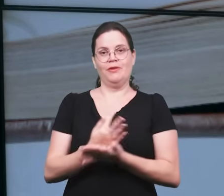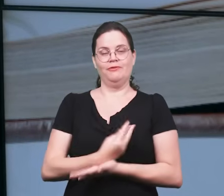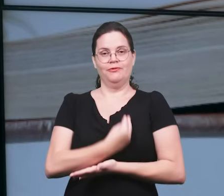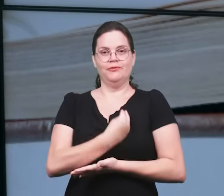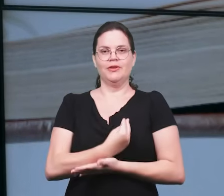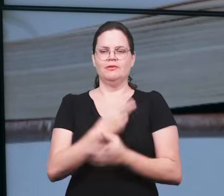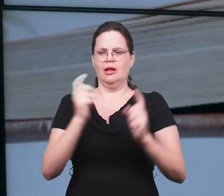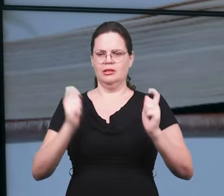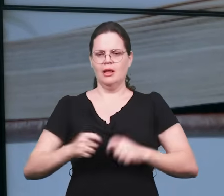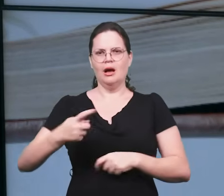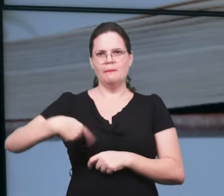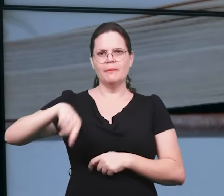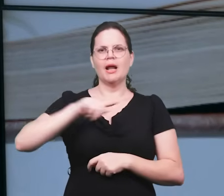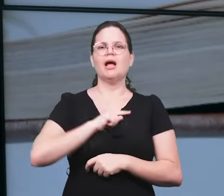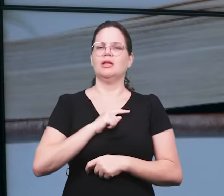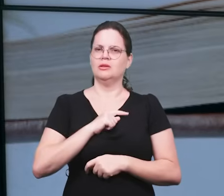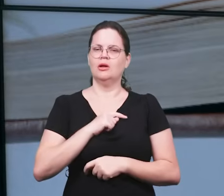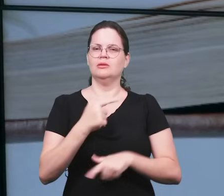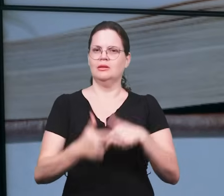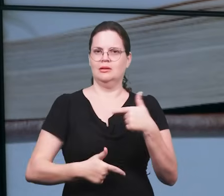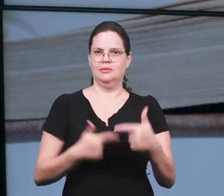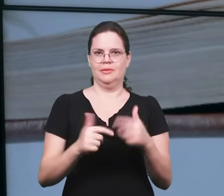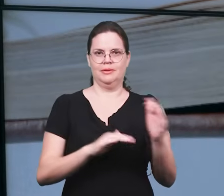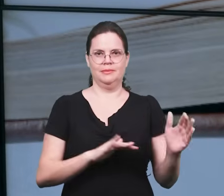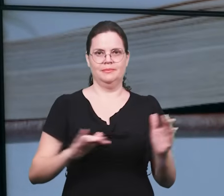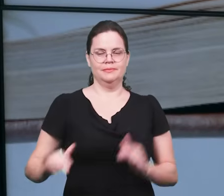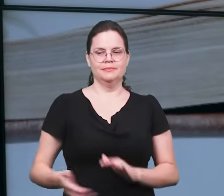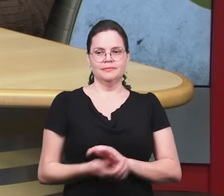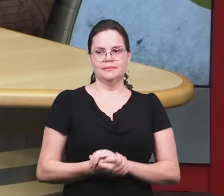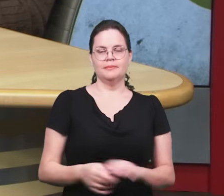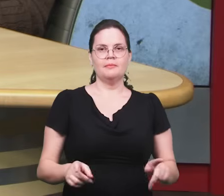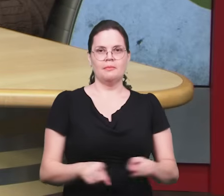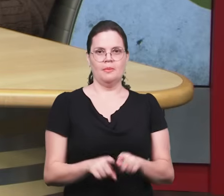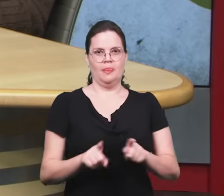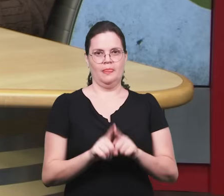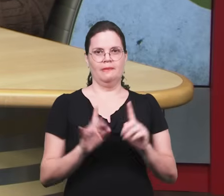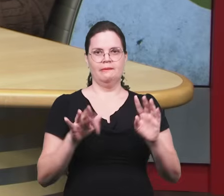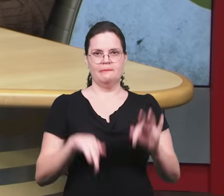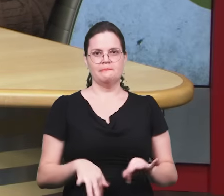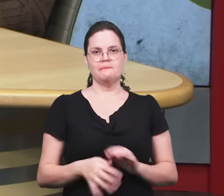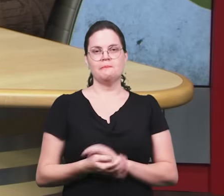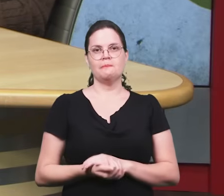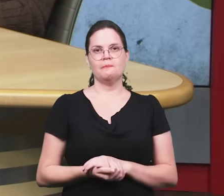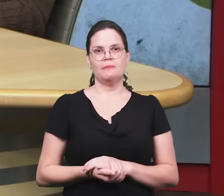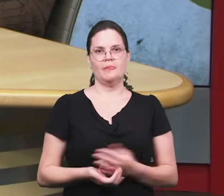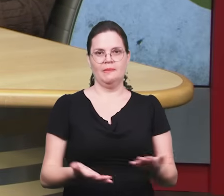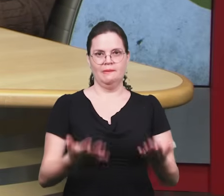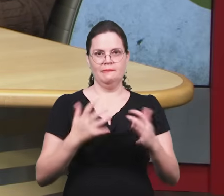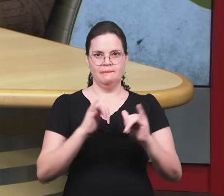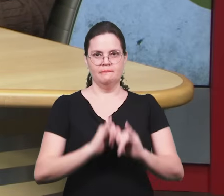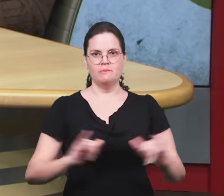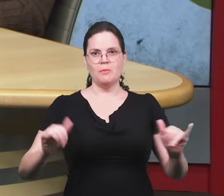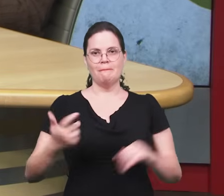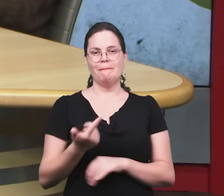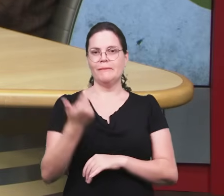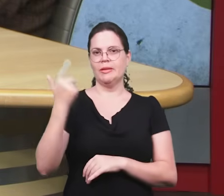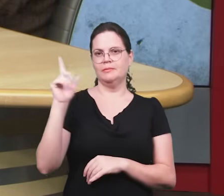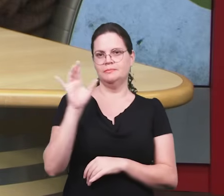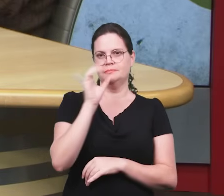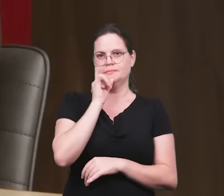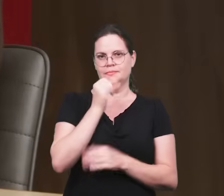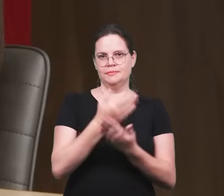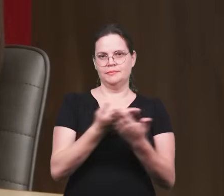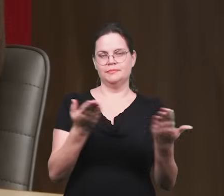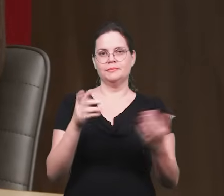condição de fazer isso, né? Glória a Deus. E para finalizar o episódio de hoje, a gente quer deixar aqui um outro exemplo para que as